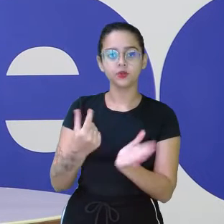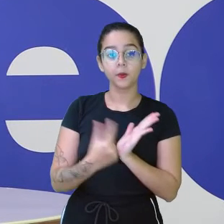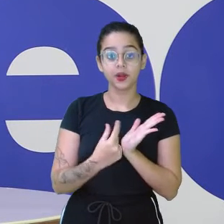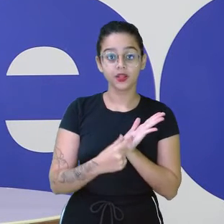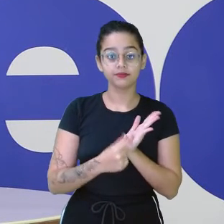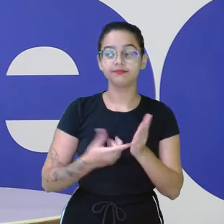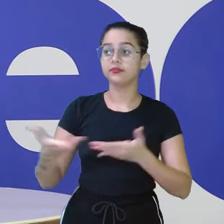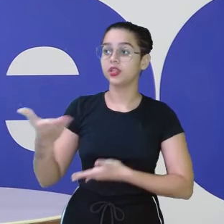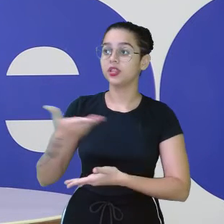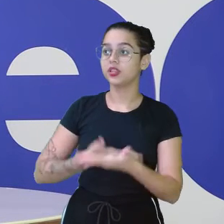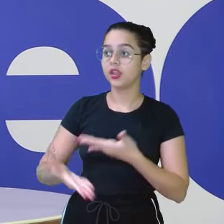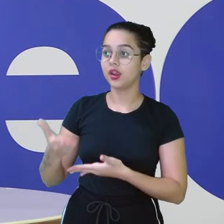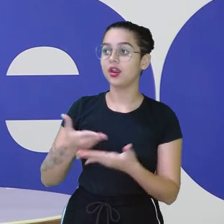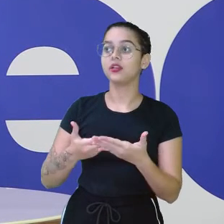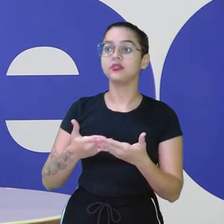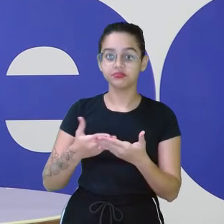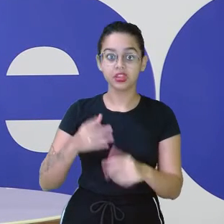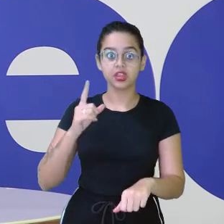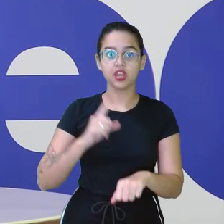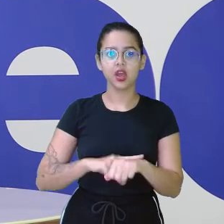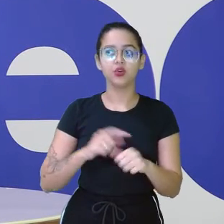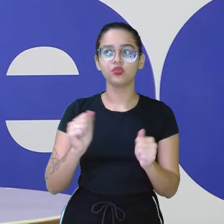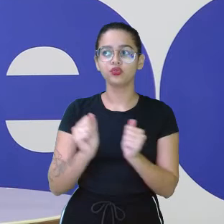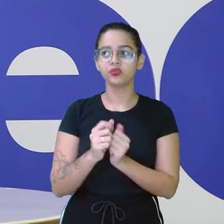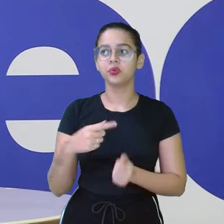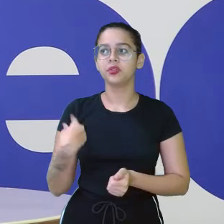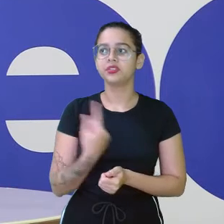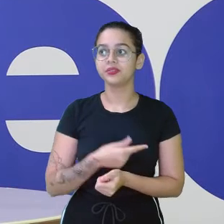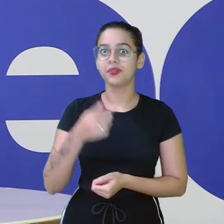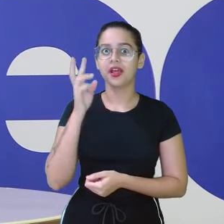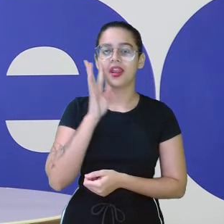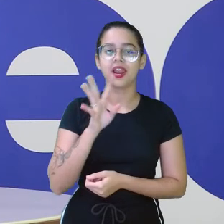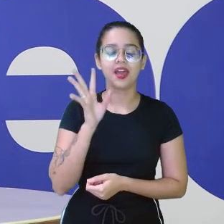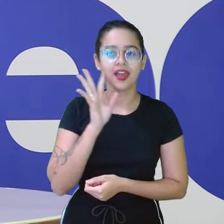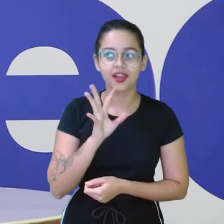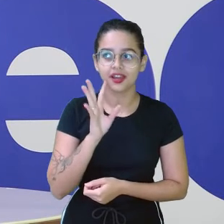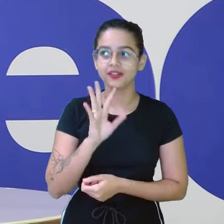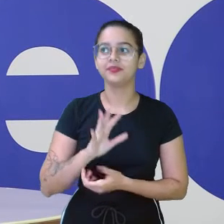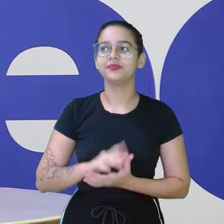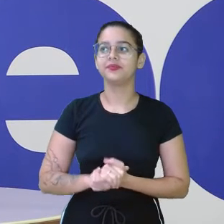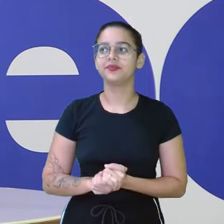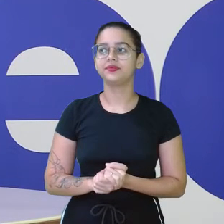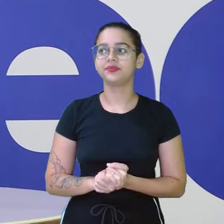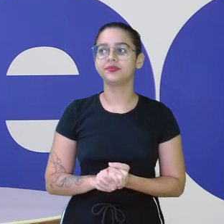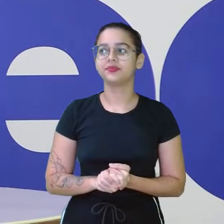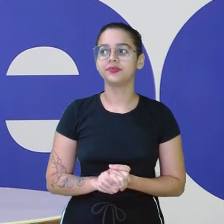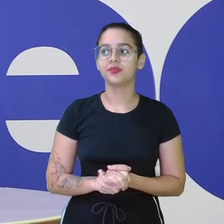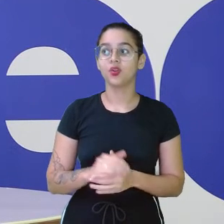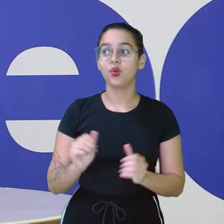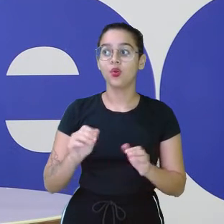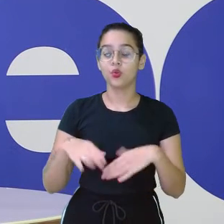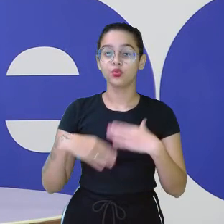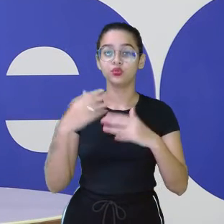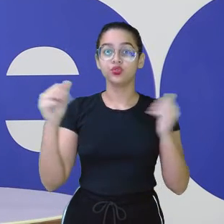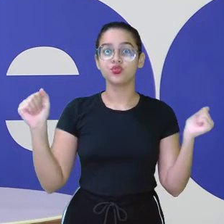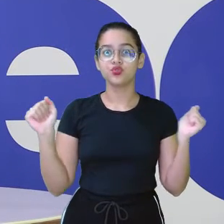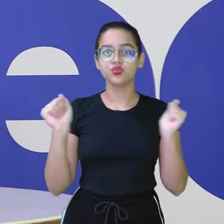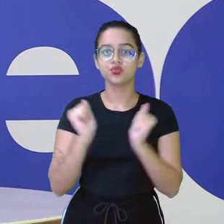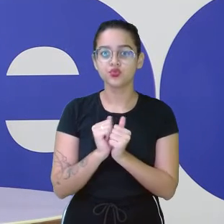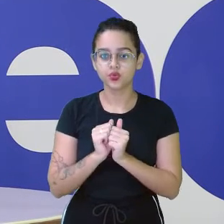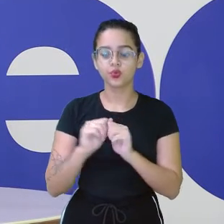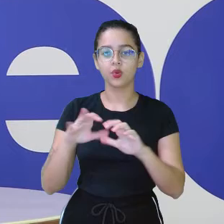aplicativo e interagir ao vivo aqui com a gente. Olha que legal. Então vamos embora, né? Construir juntos aqui